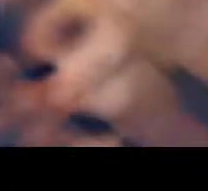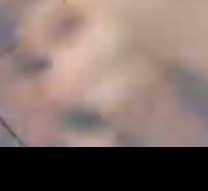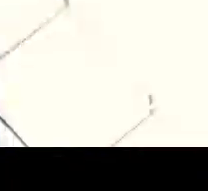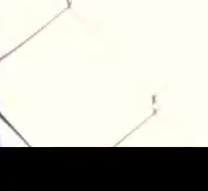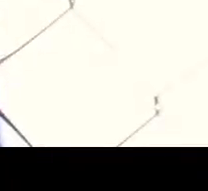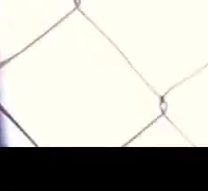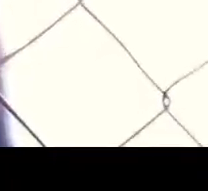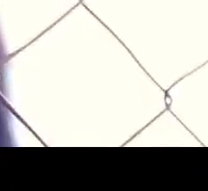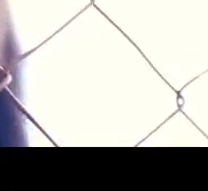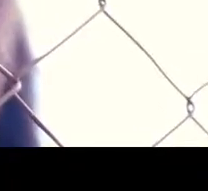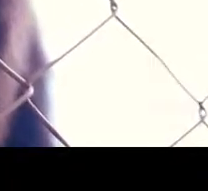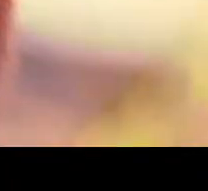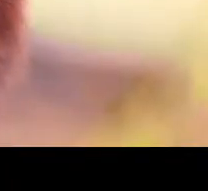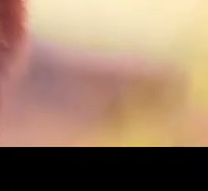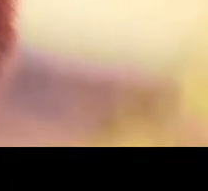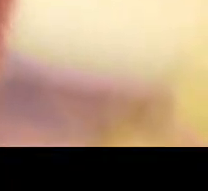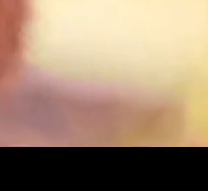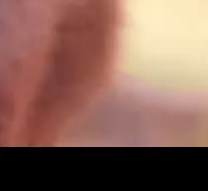projeto.